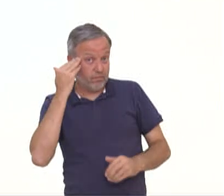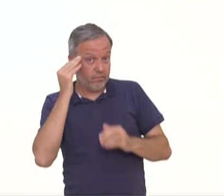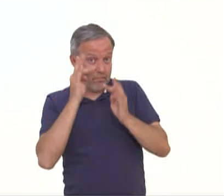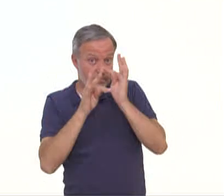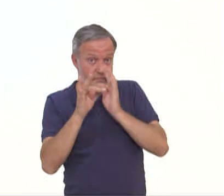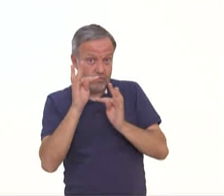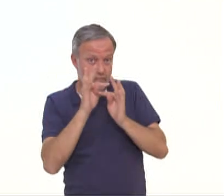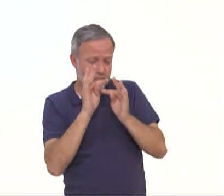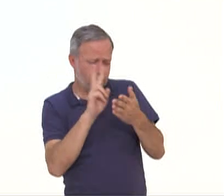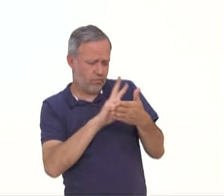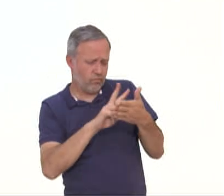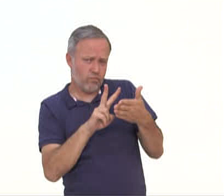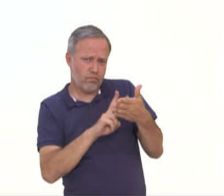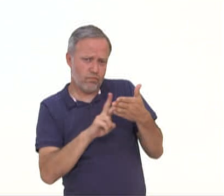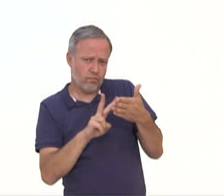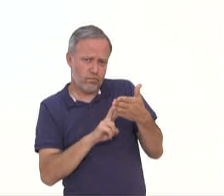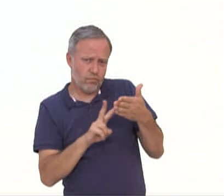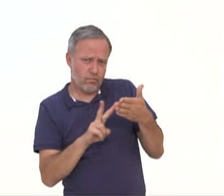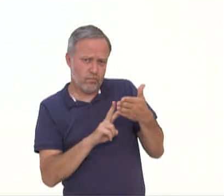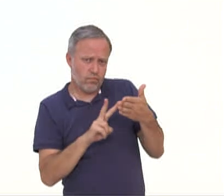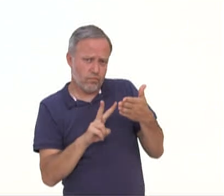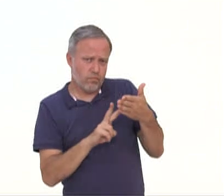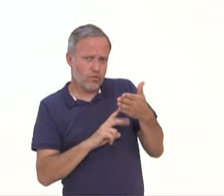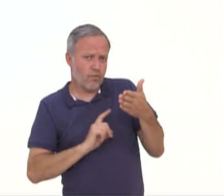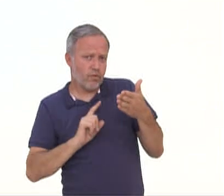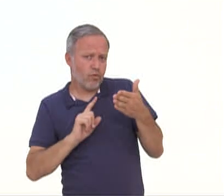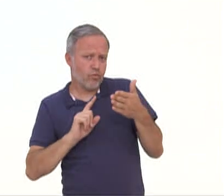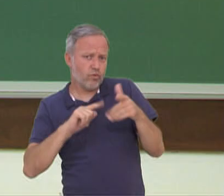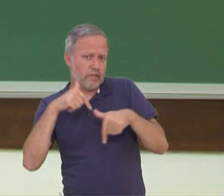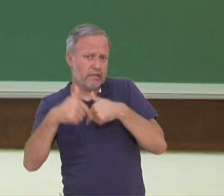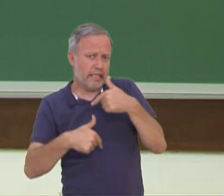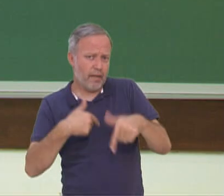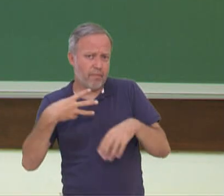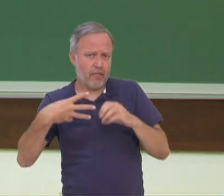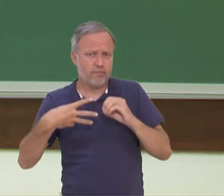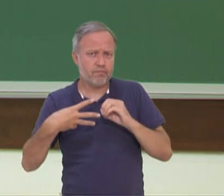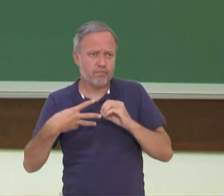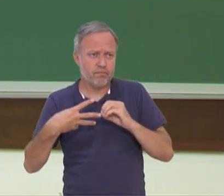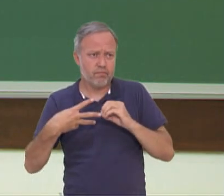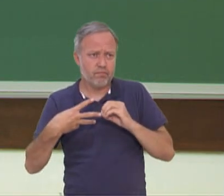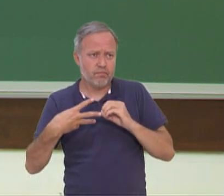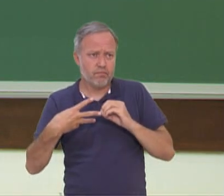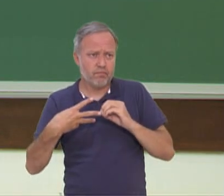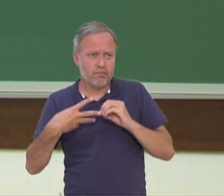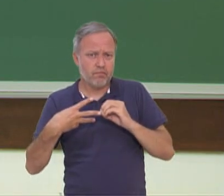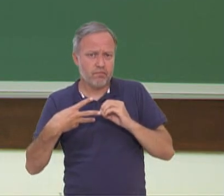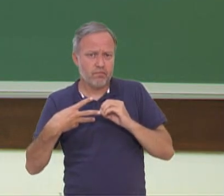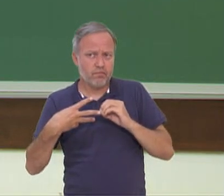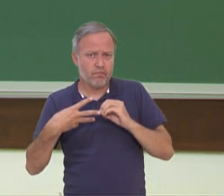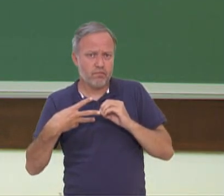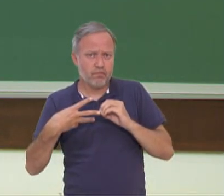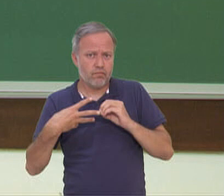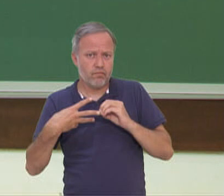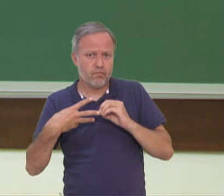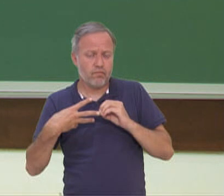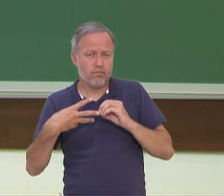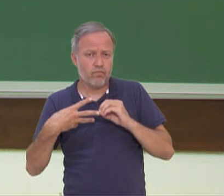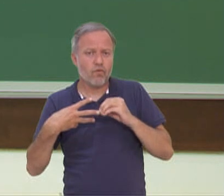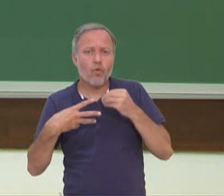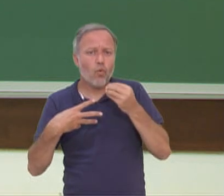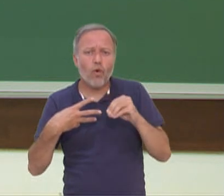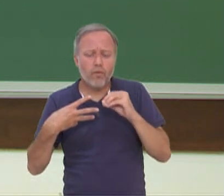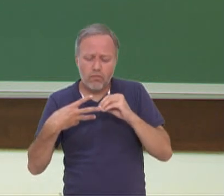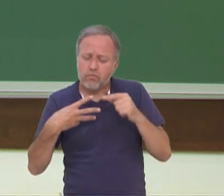análise que permitem inferir sobre o funcionamento das células. Então, quais são as técnicas que nos levam a propor como a